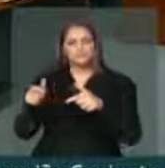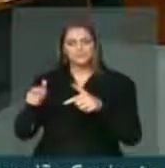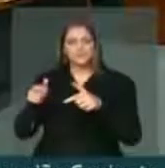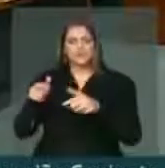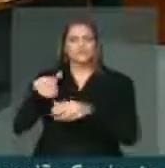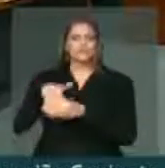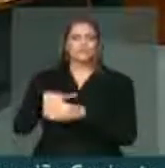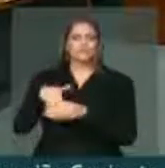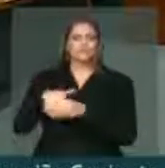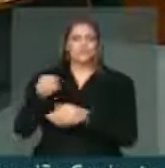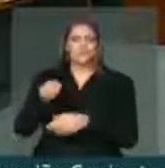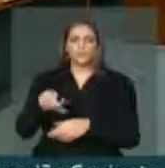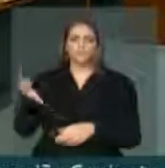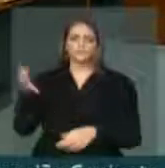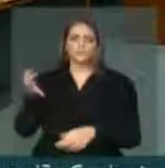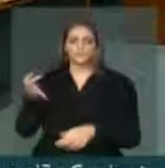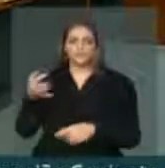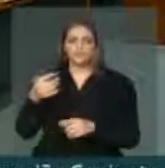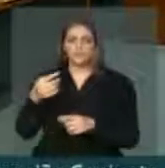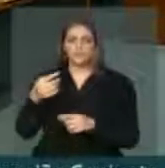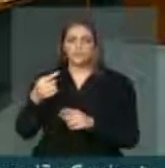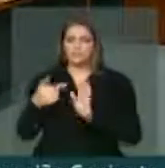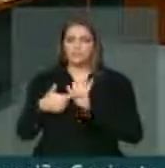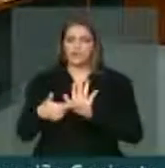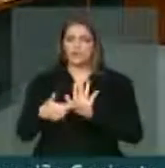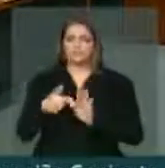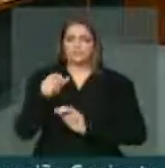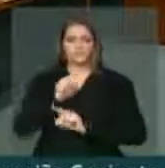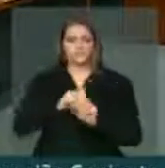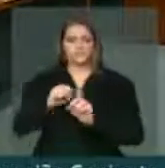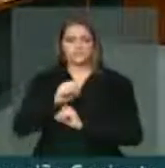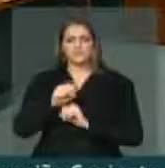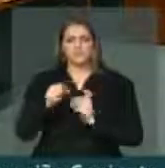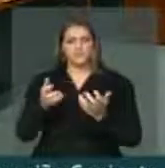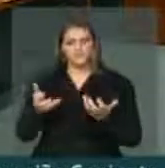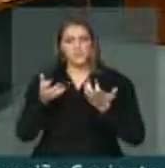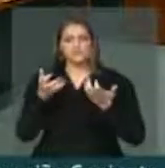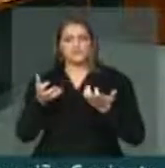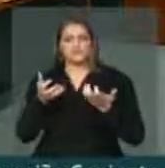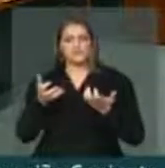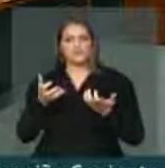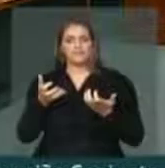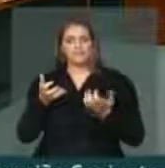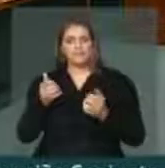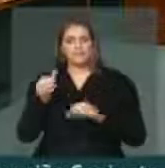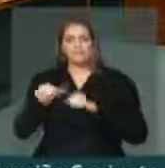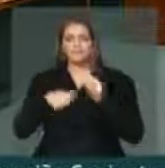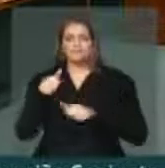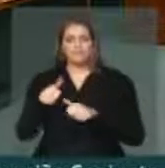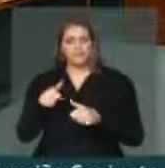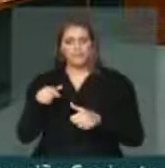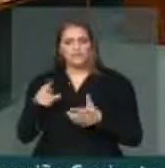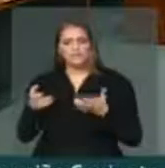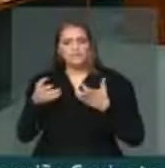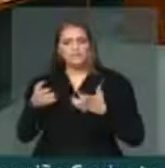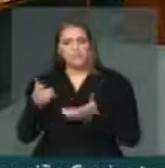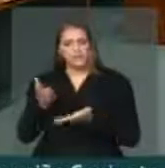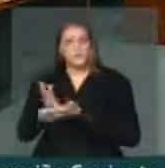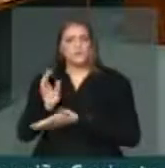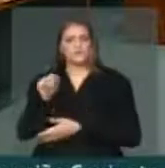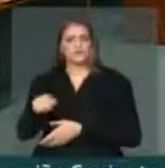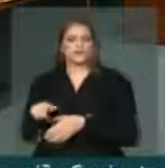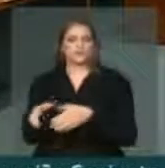votação, isso mostra que a sociedade brasileira está aprovando o trabalho desses partidos, ou